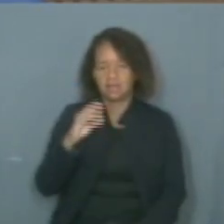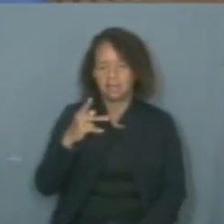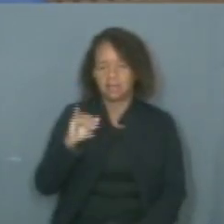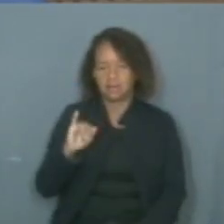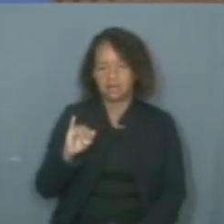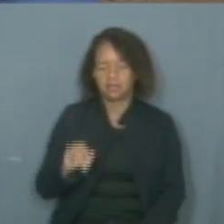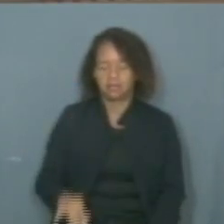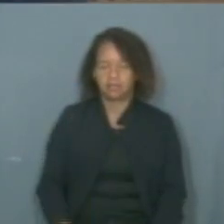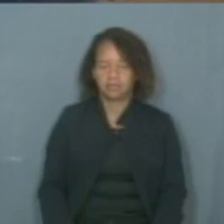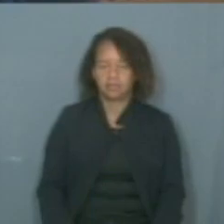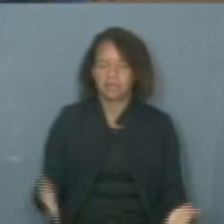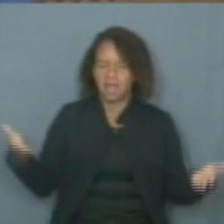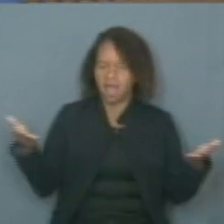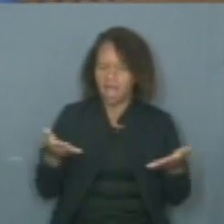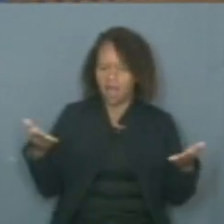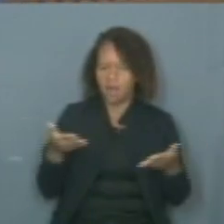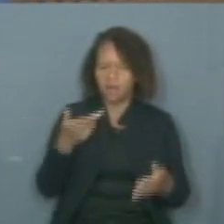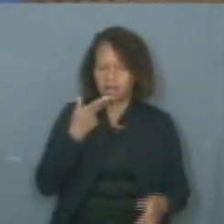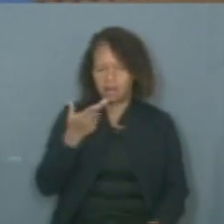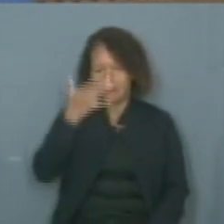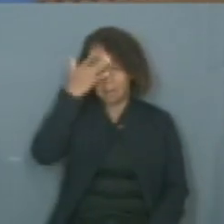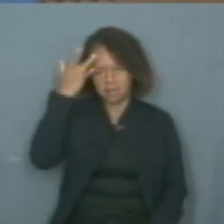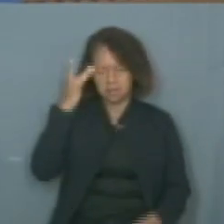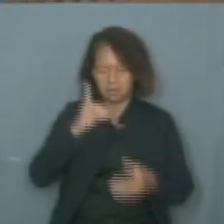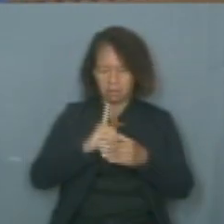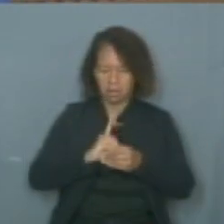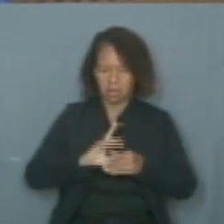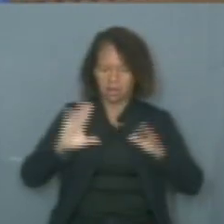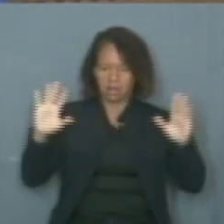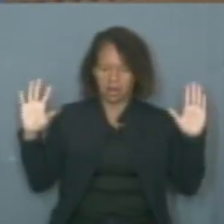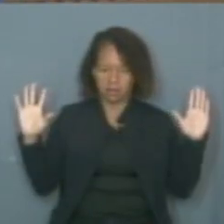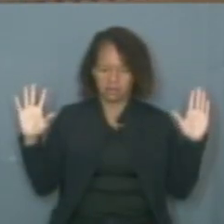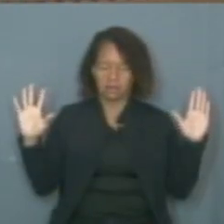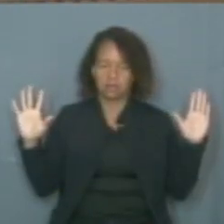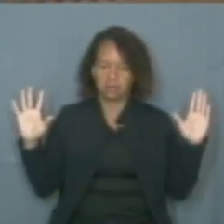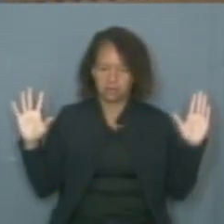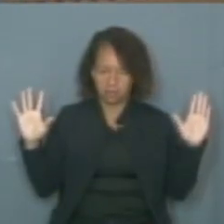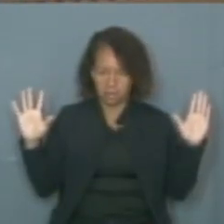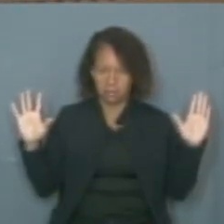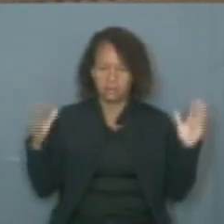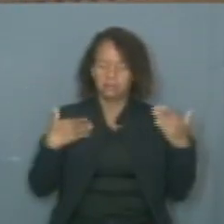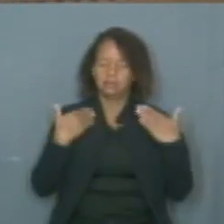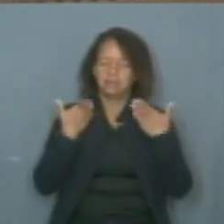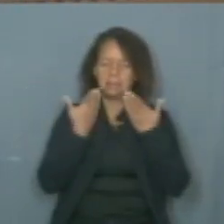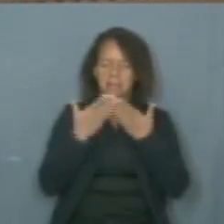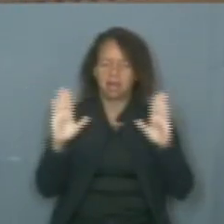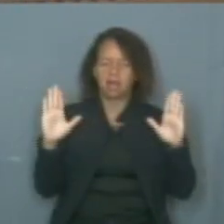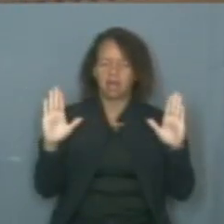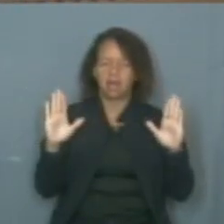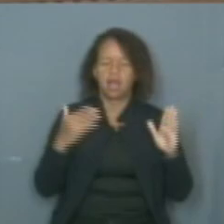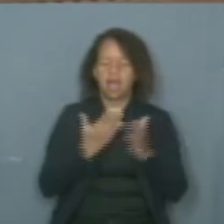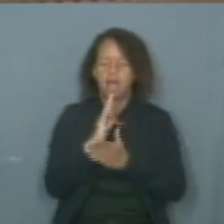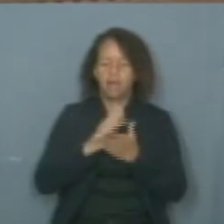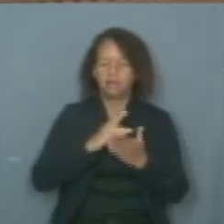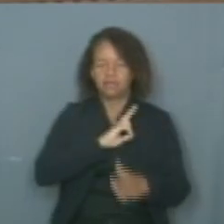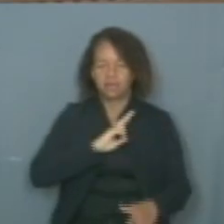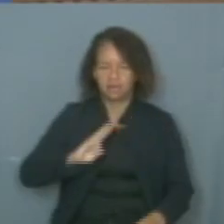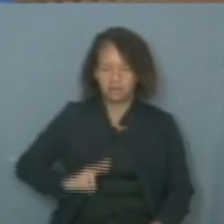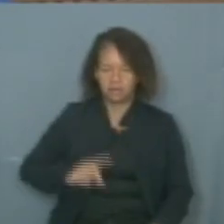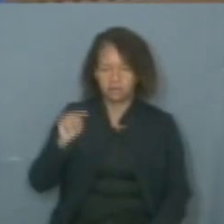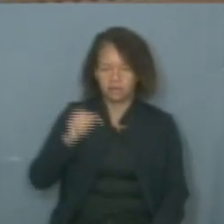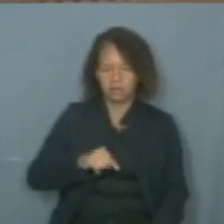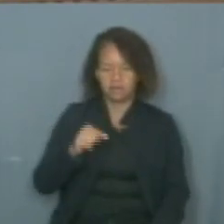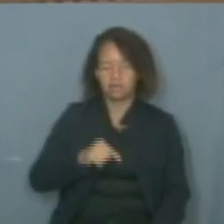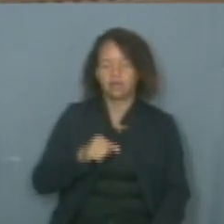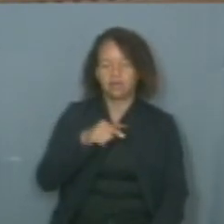CPI. E agora aqui, como eu sou uma pessoa democrática, eu vou abrir o diálogo. Se algum vereador desse